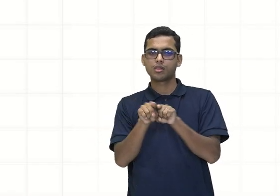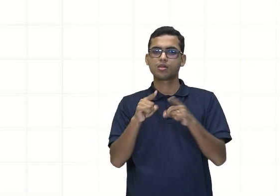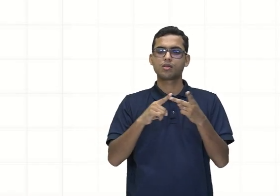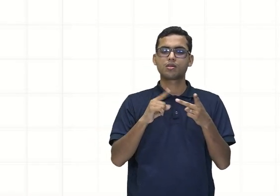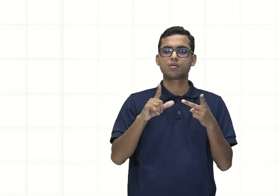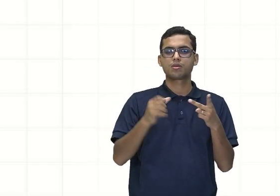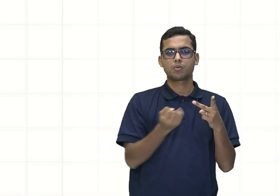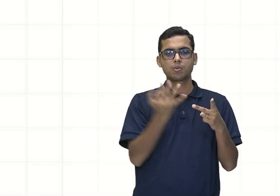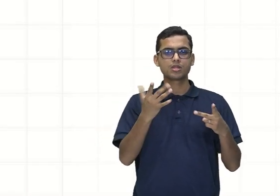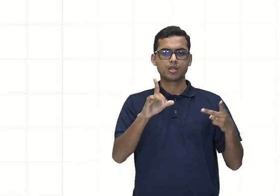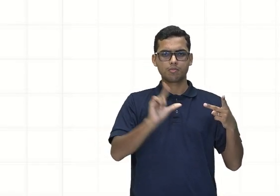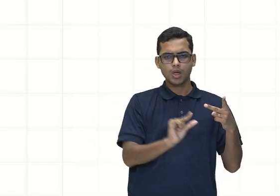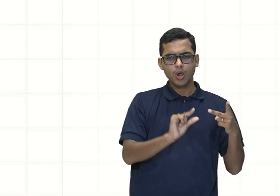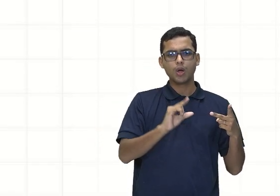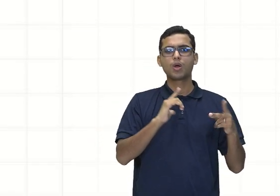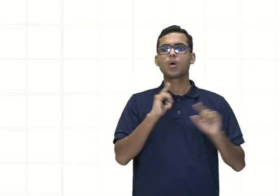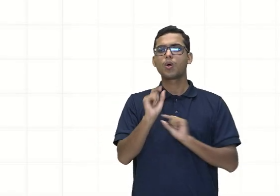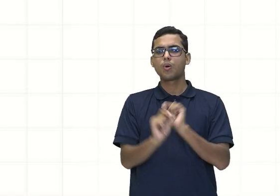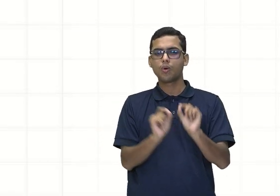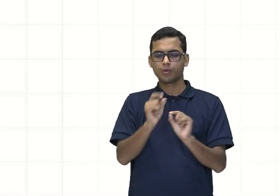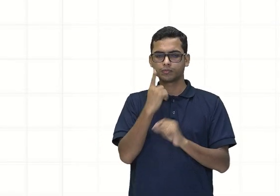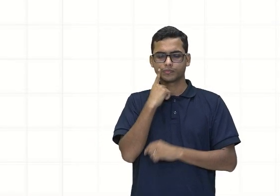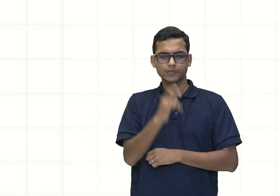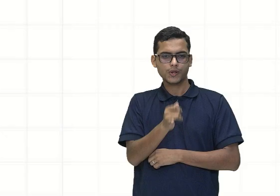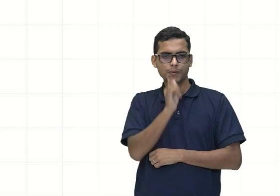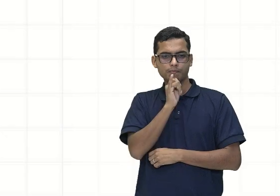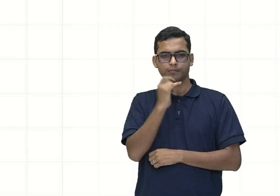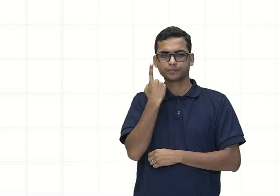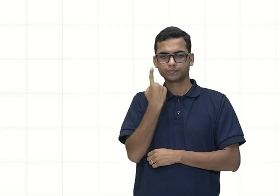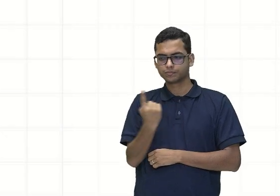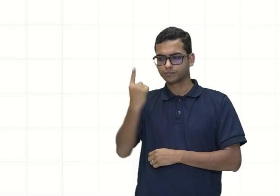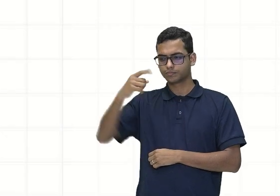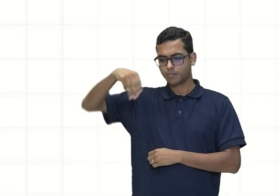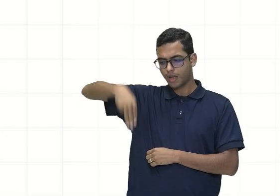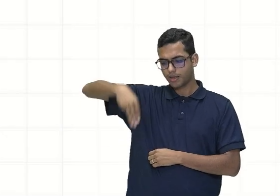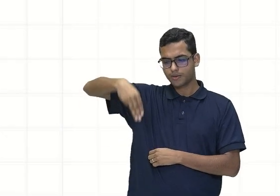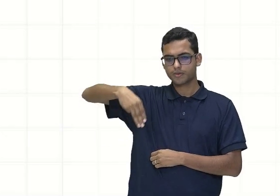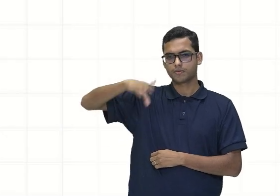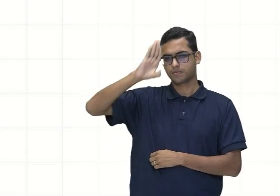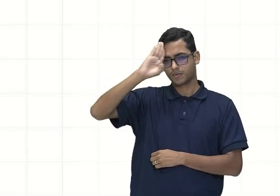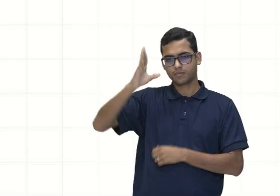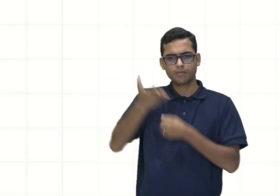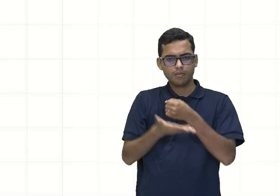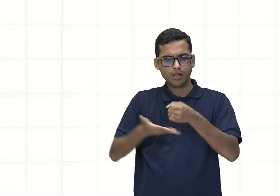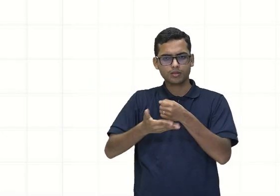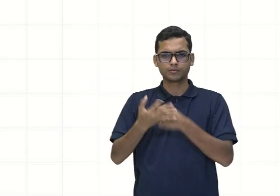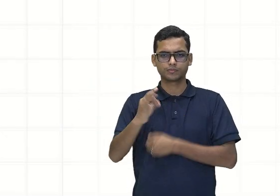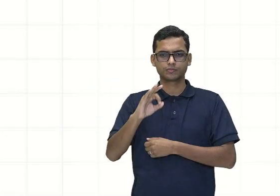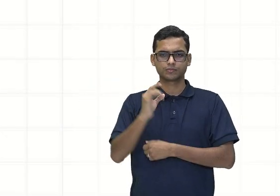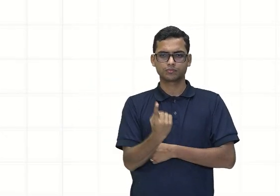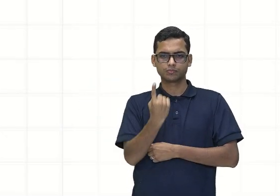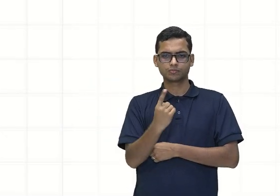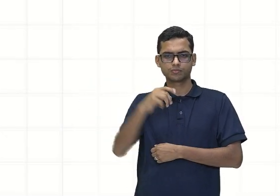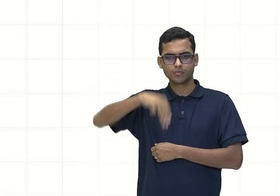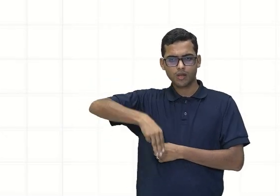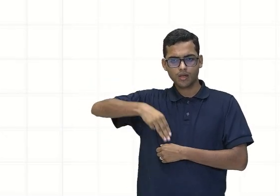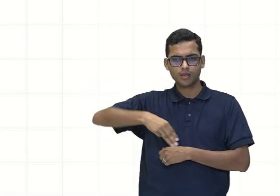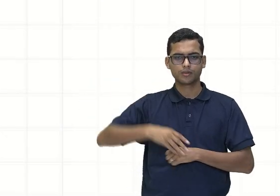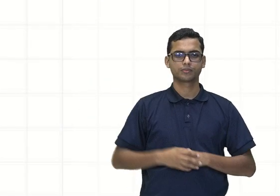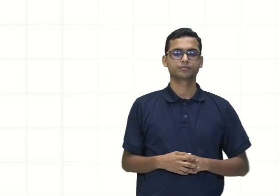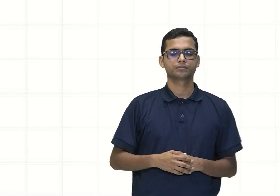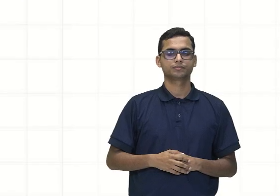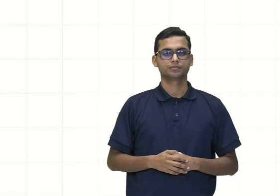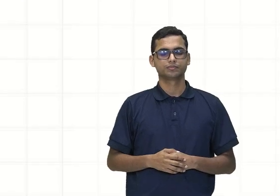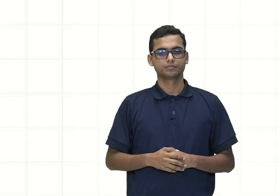tá? Então, nós temos aqui, por exemplo, 1 metro como base, ok? Para frente do